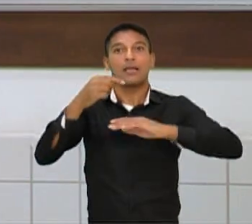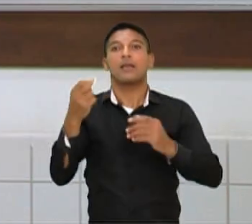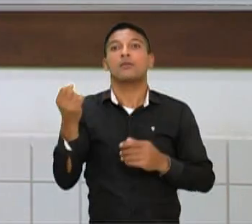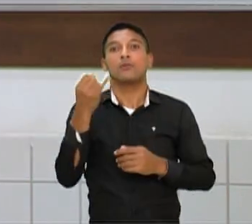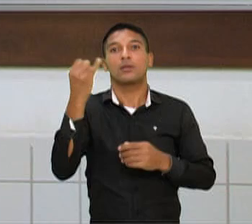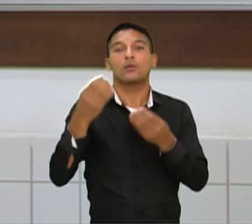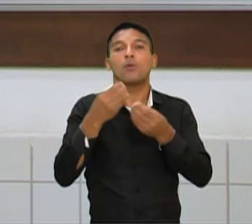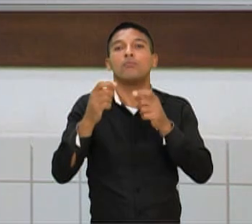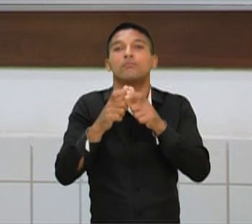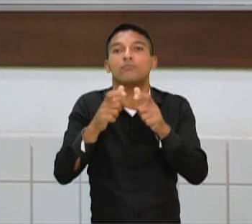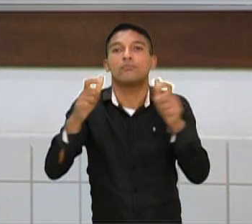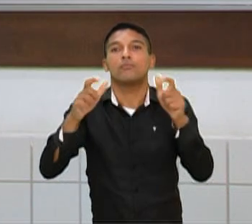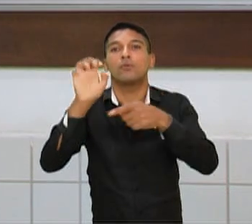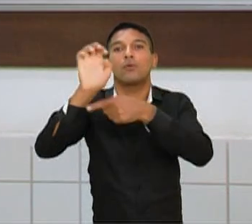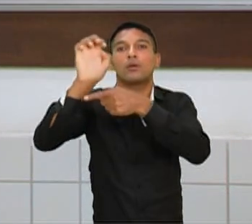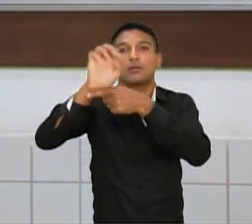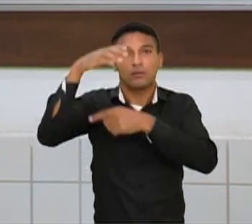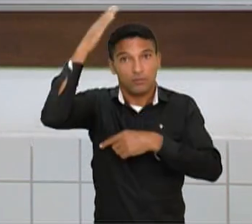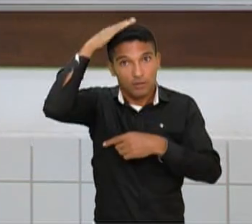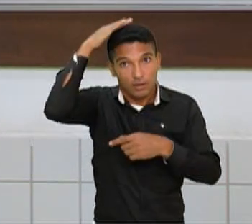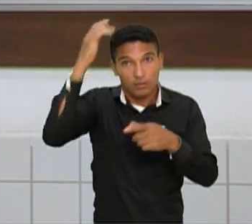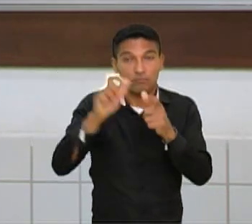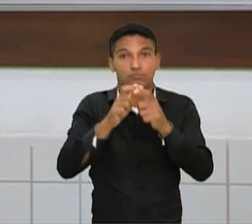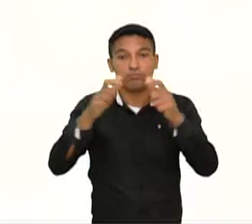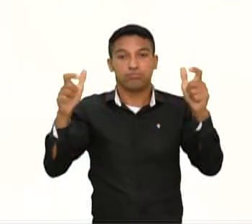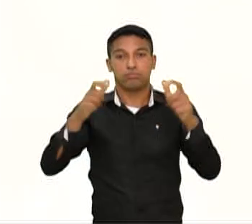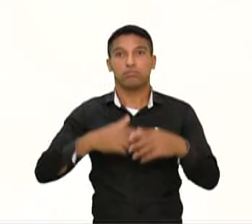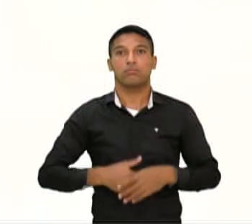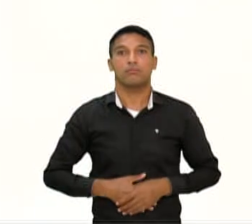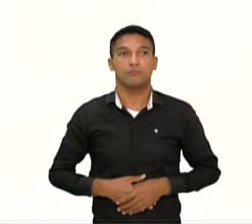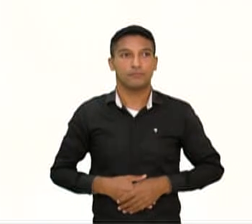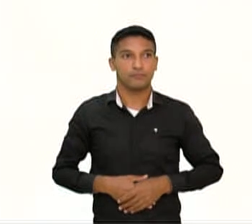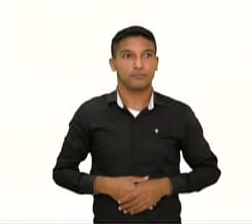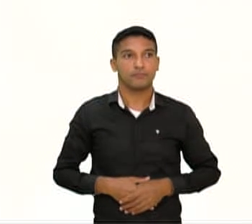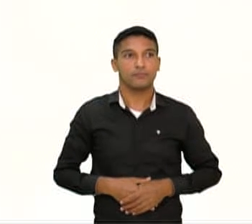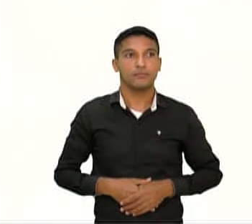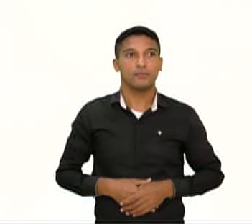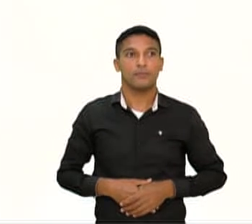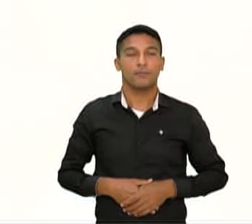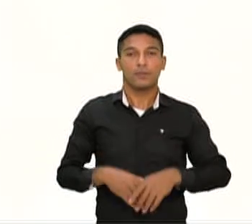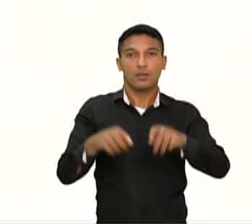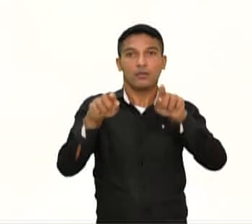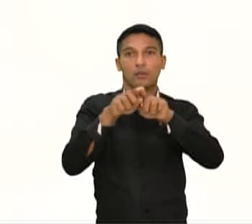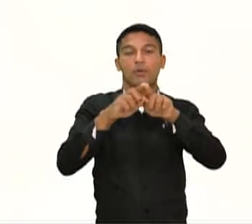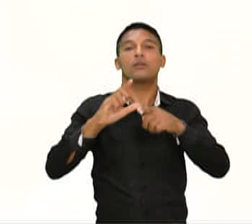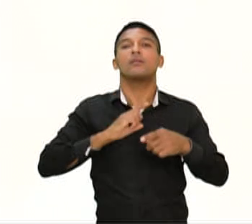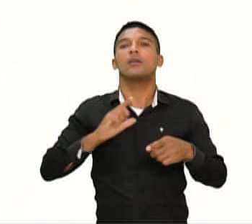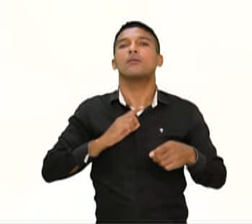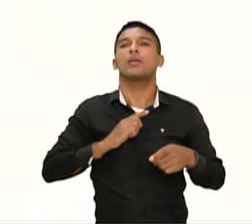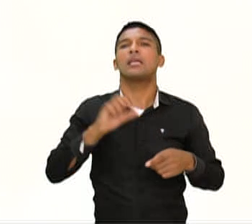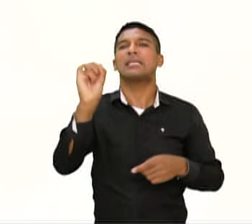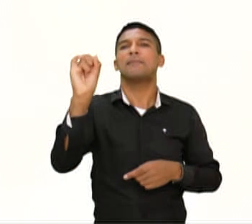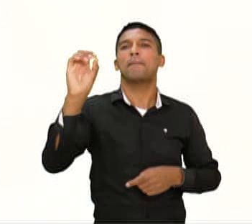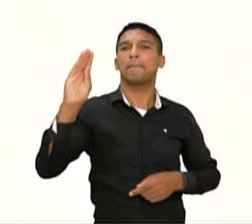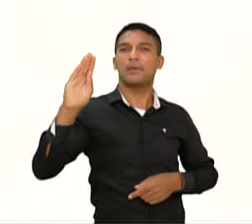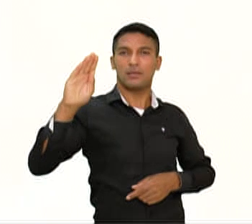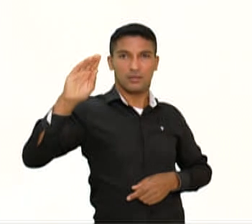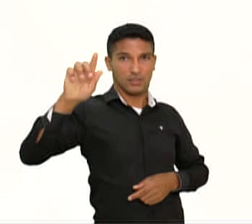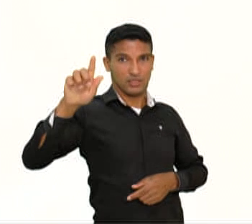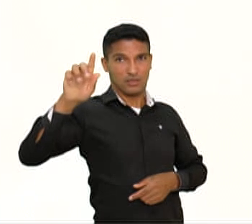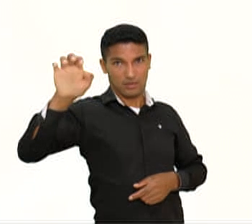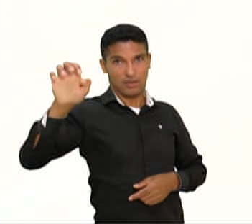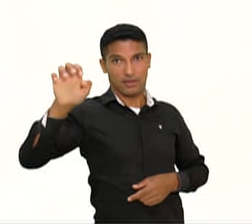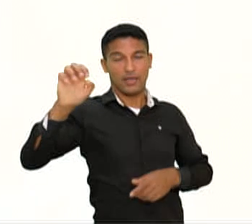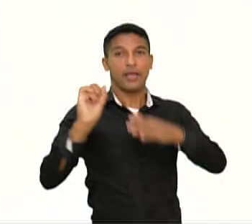estado. Isso está identificado aqui. Além disso, também ressaltamos o papel do IBGE, Instituto Brasileiro de Geografia e